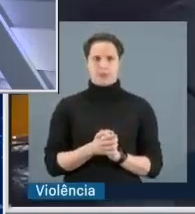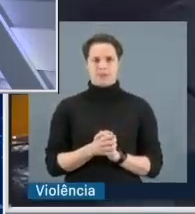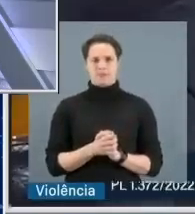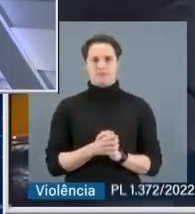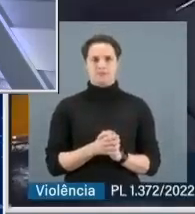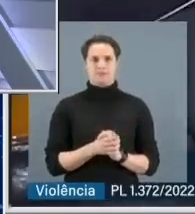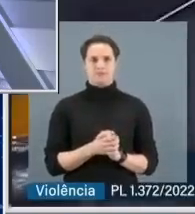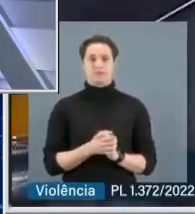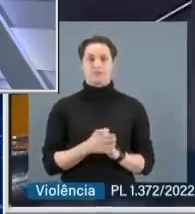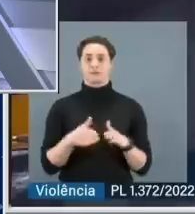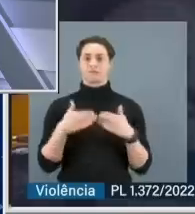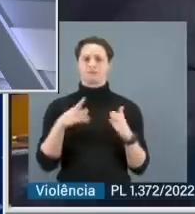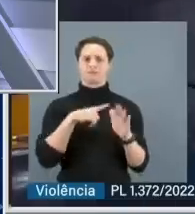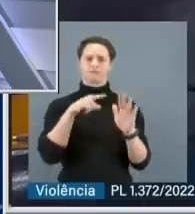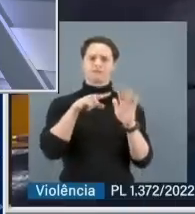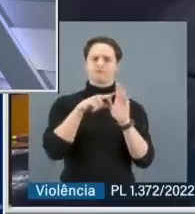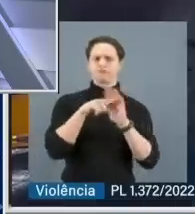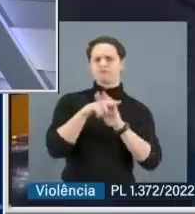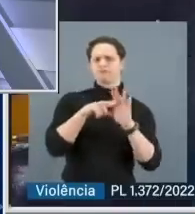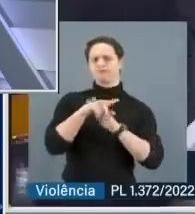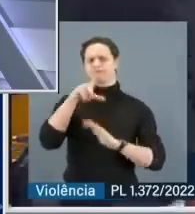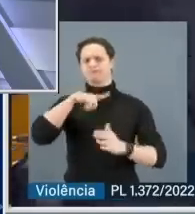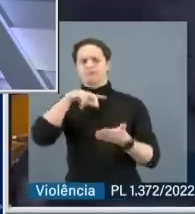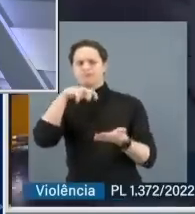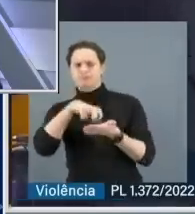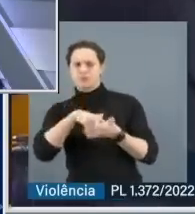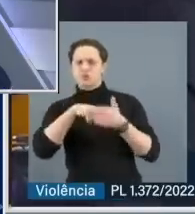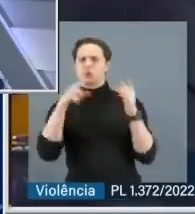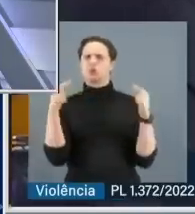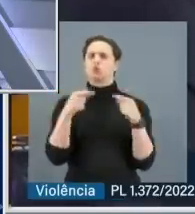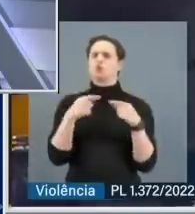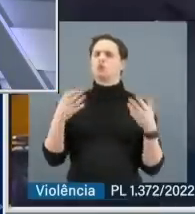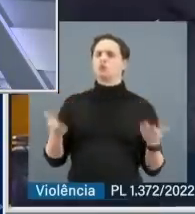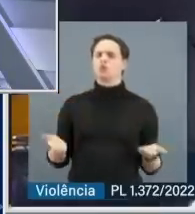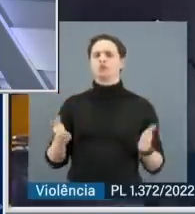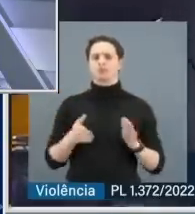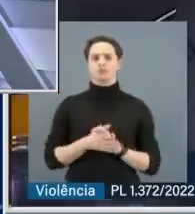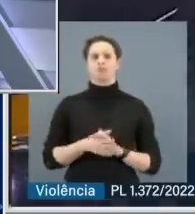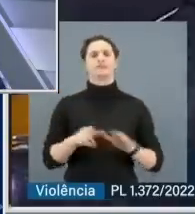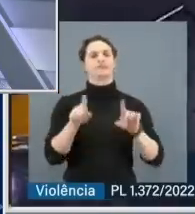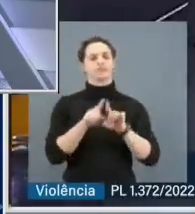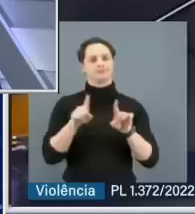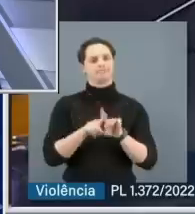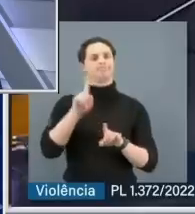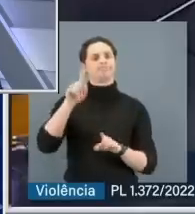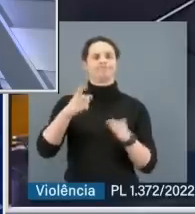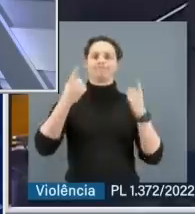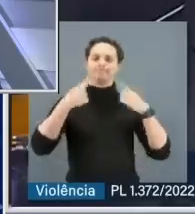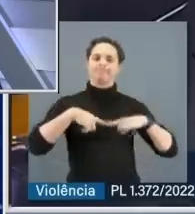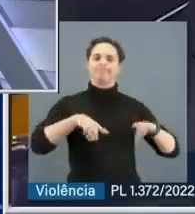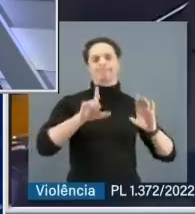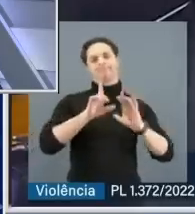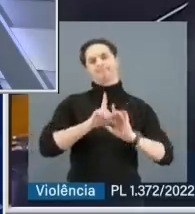na CPMI? E digo mais, todos os parlamentares ligados ao